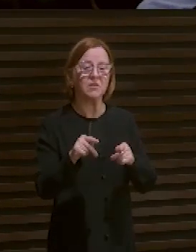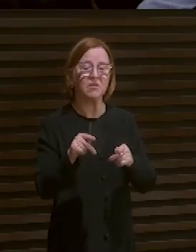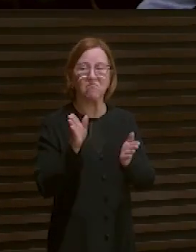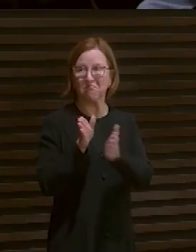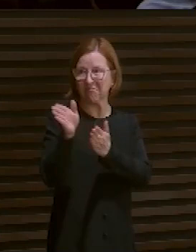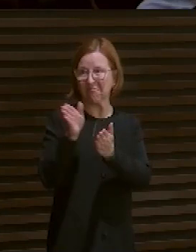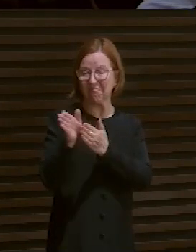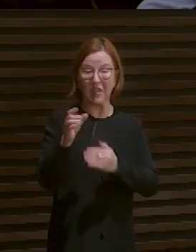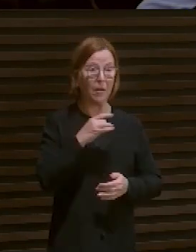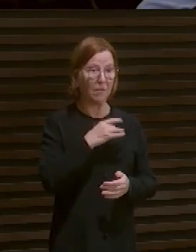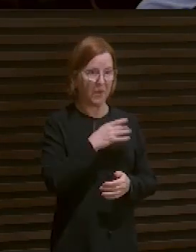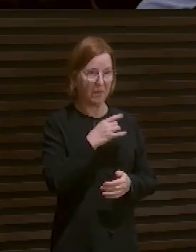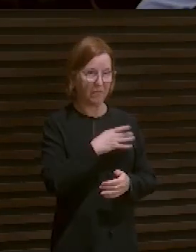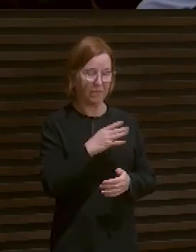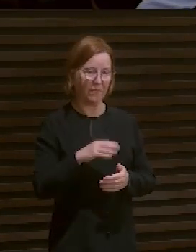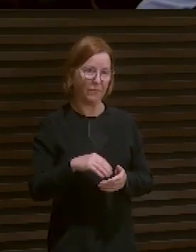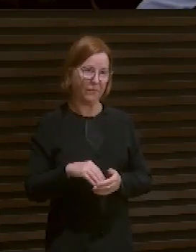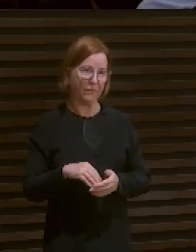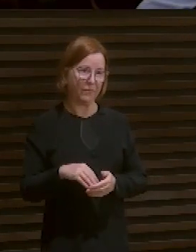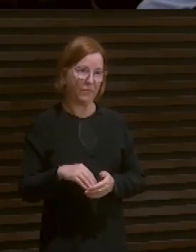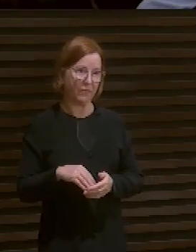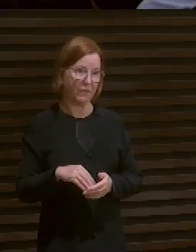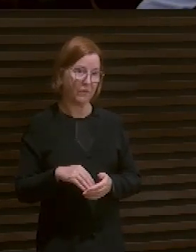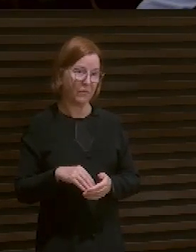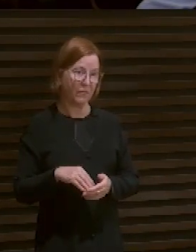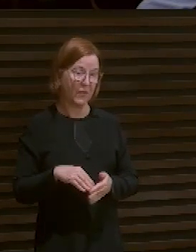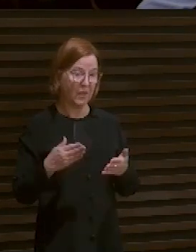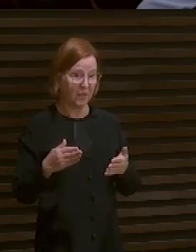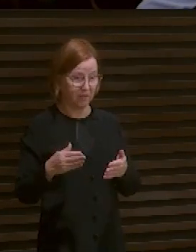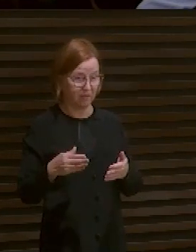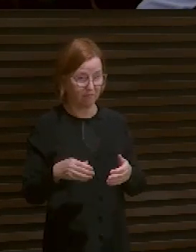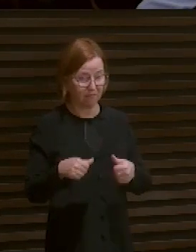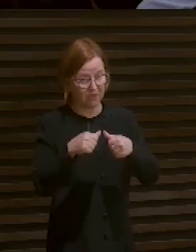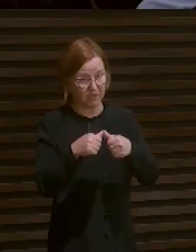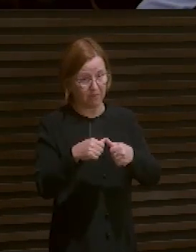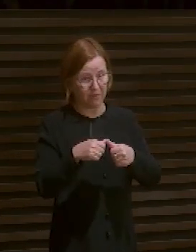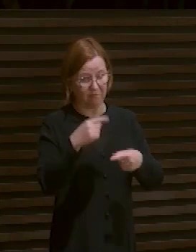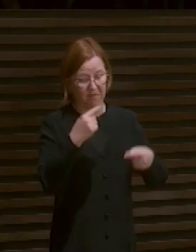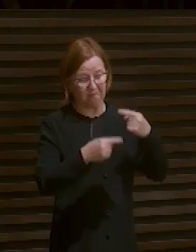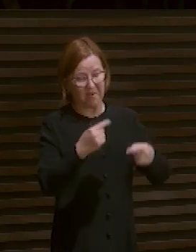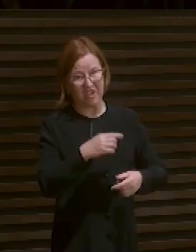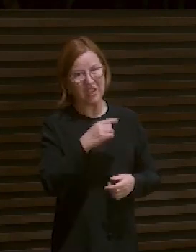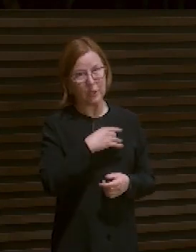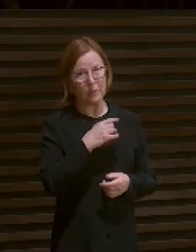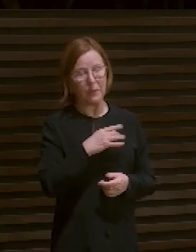fugiram com medo. Eles estabeleceram uma política do medo. As